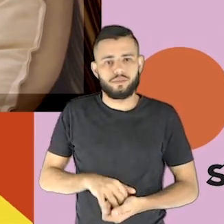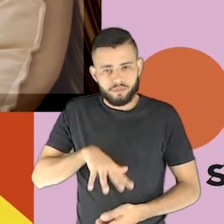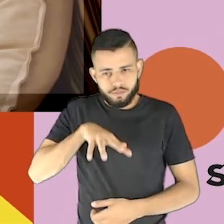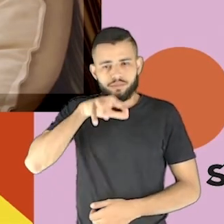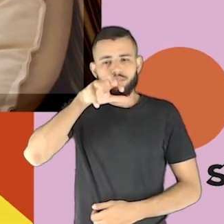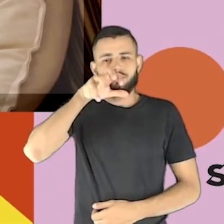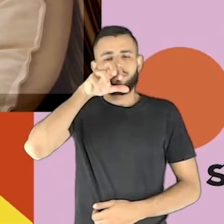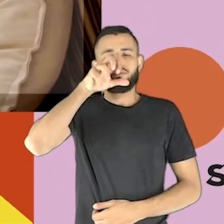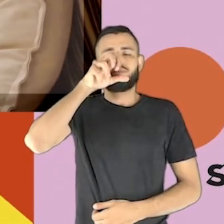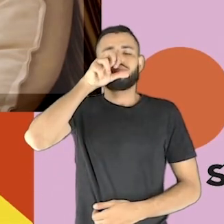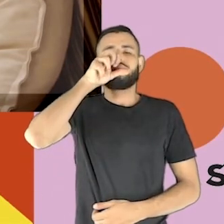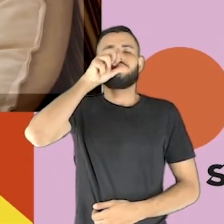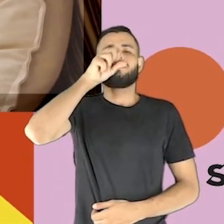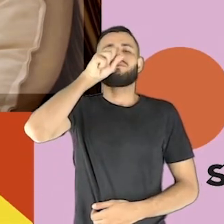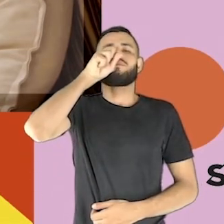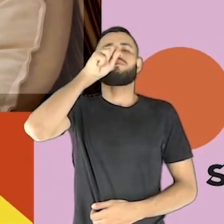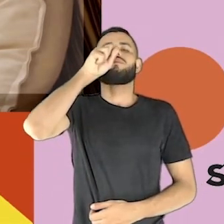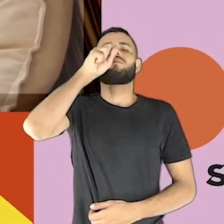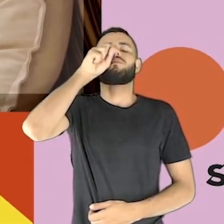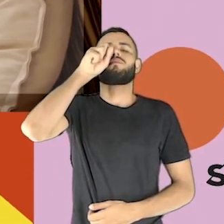Inspiro, abro e empurra a energia para cima.